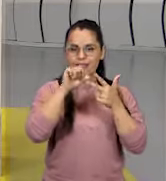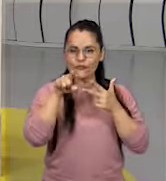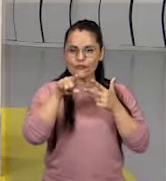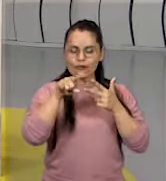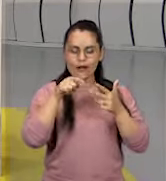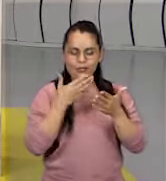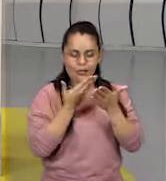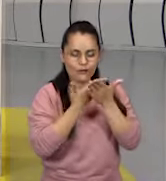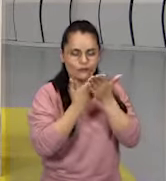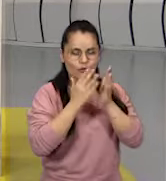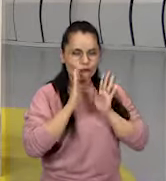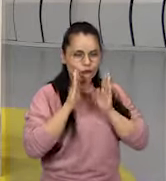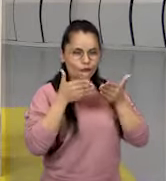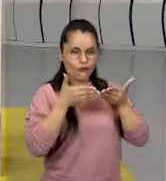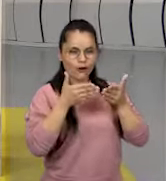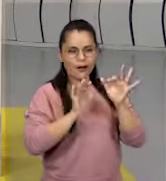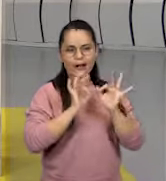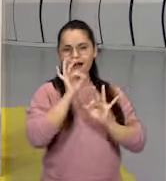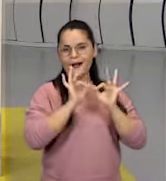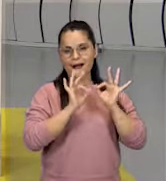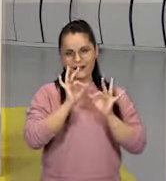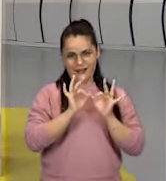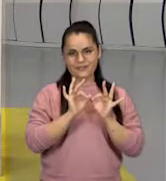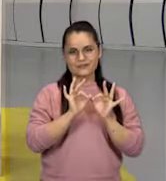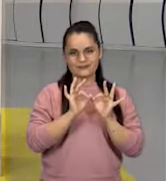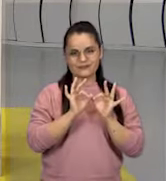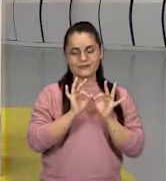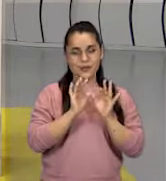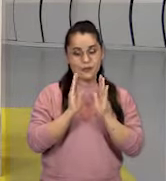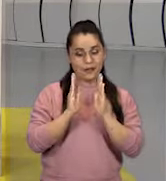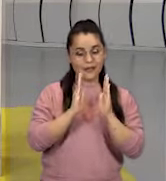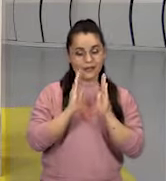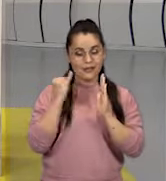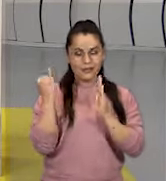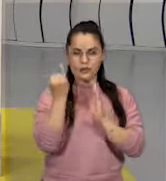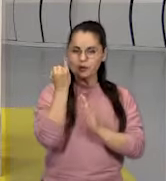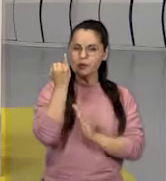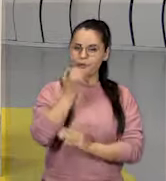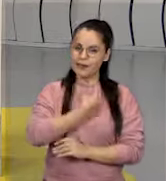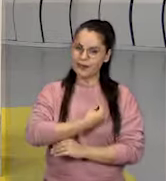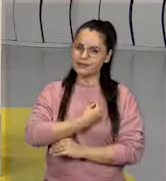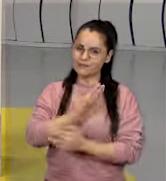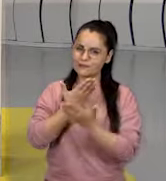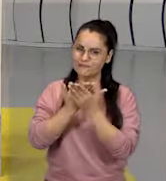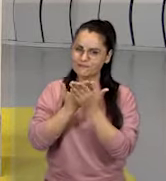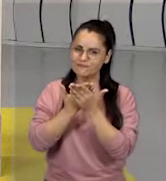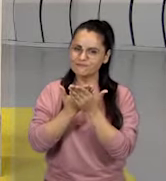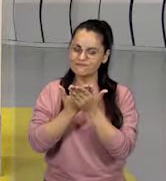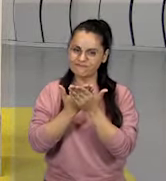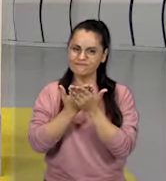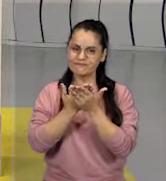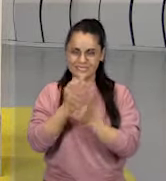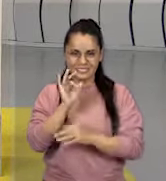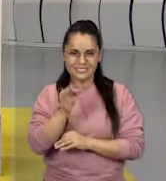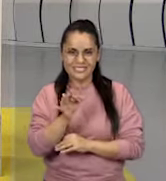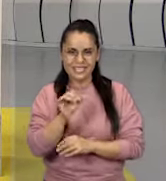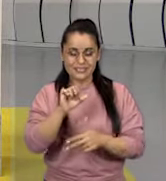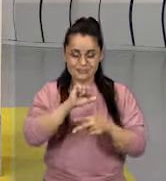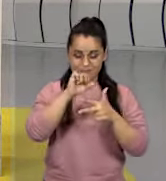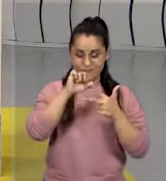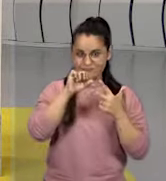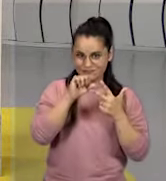dedicando preparando para essa etapa tão importante da vida estudantil que é esse